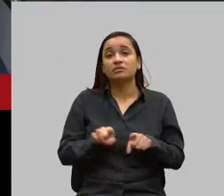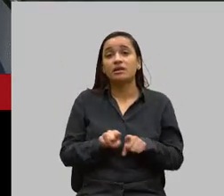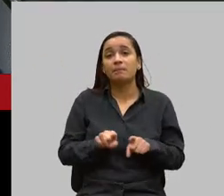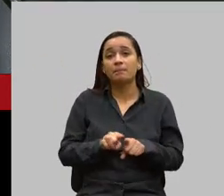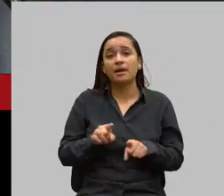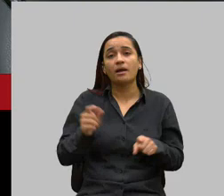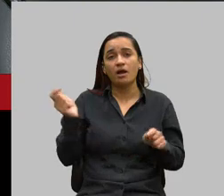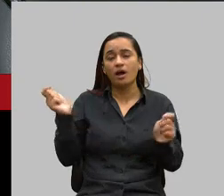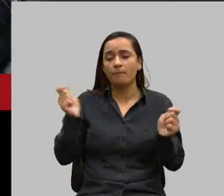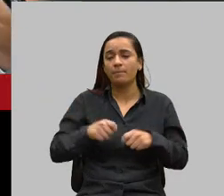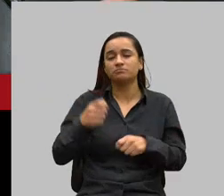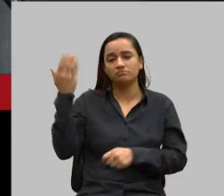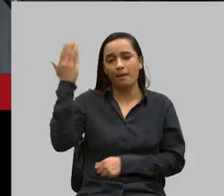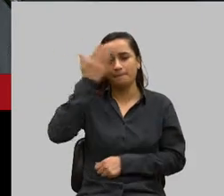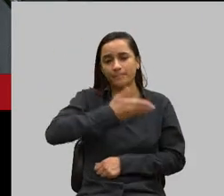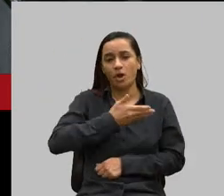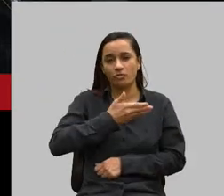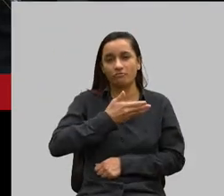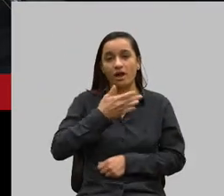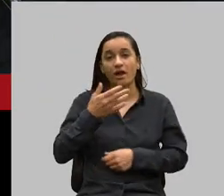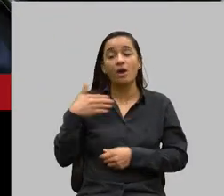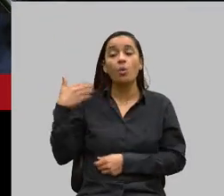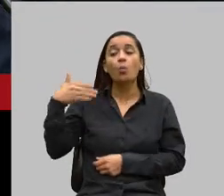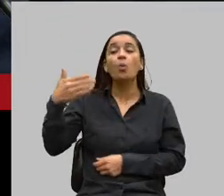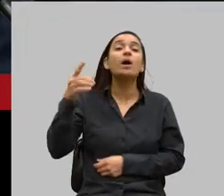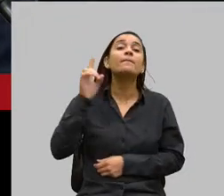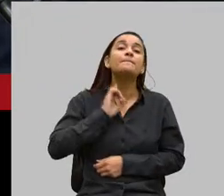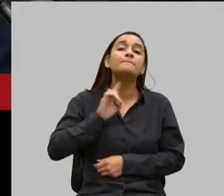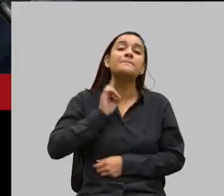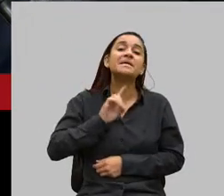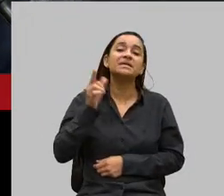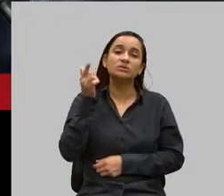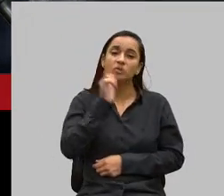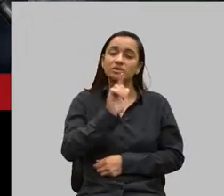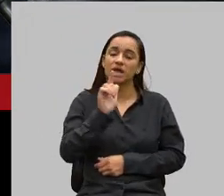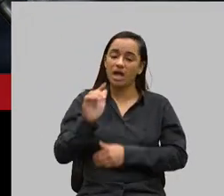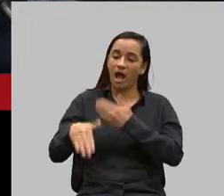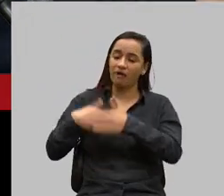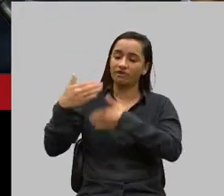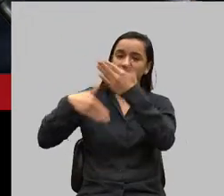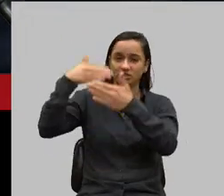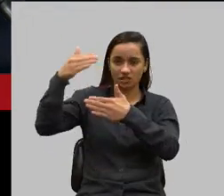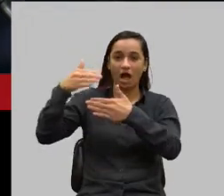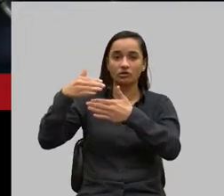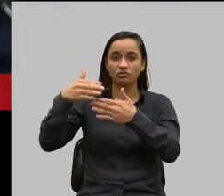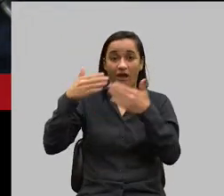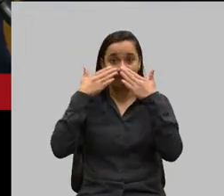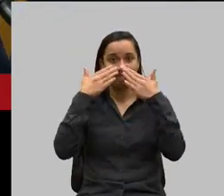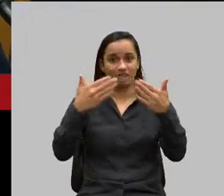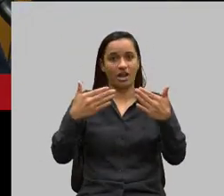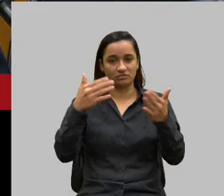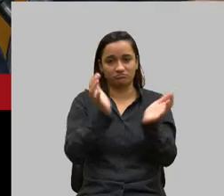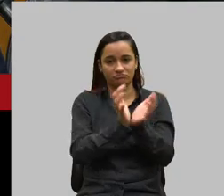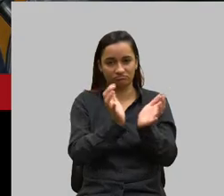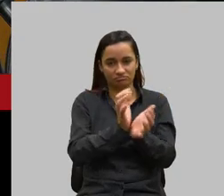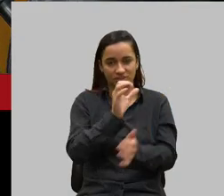comprovar quanto Minas tem avançado com você à frente da sede